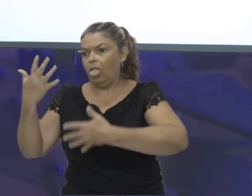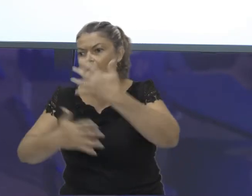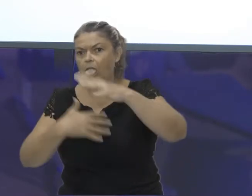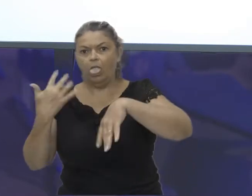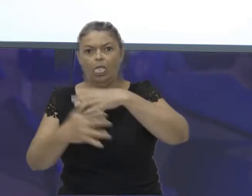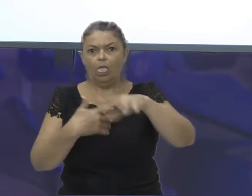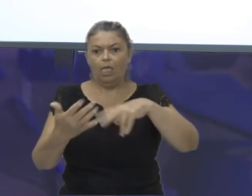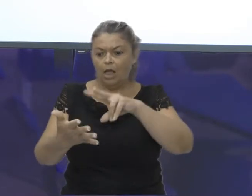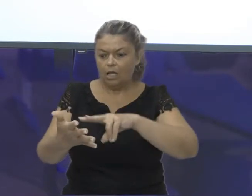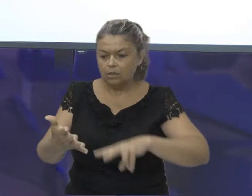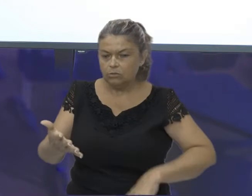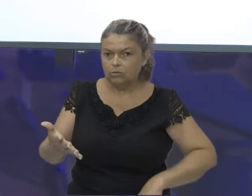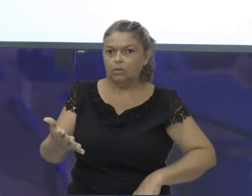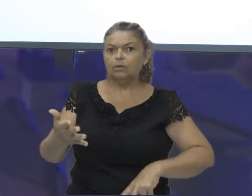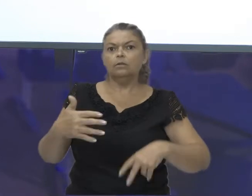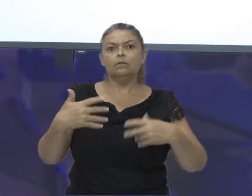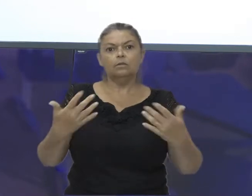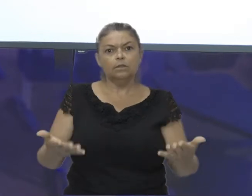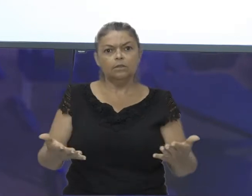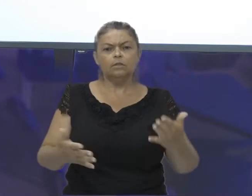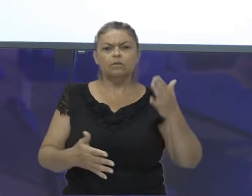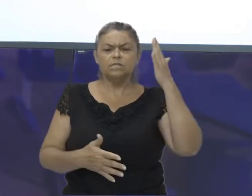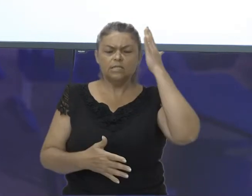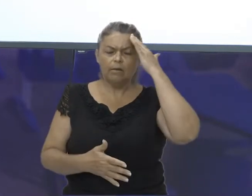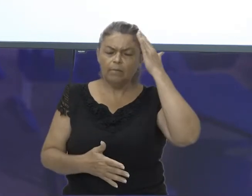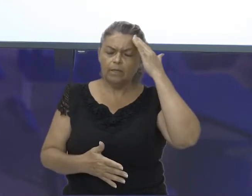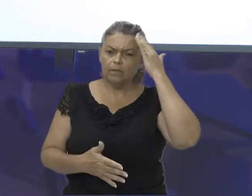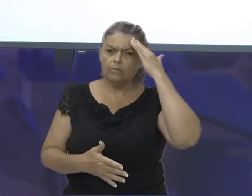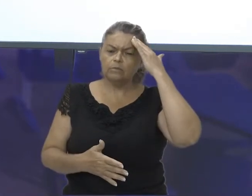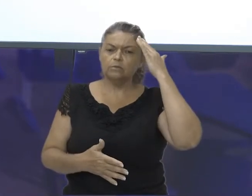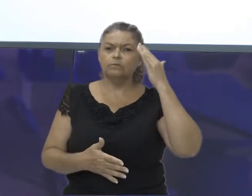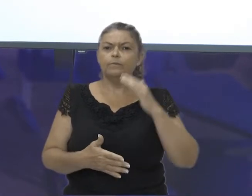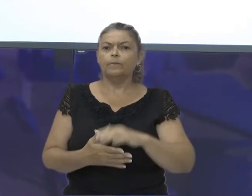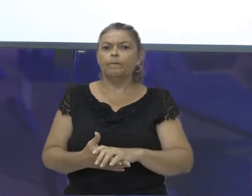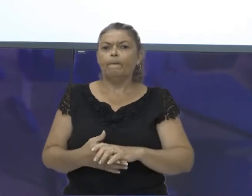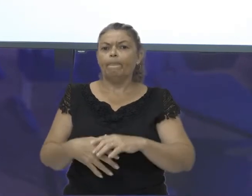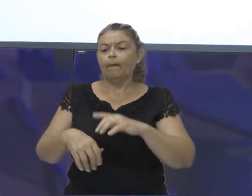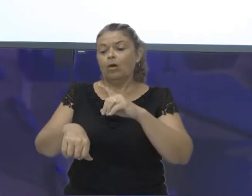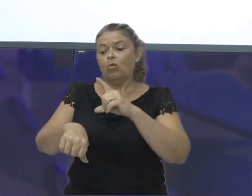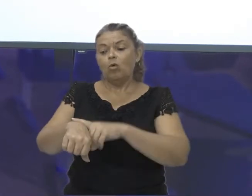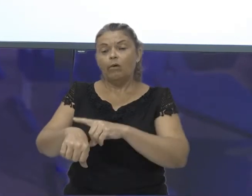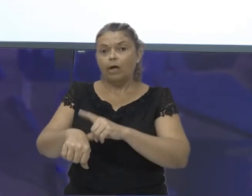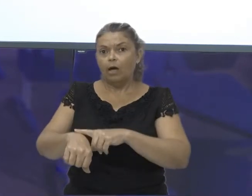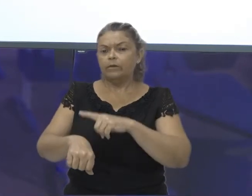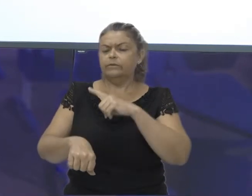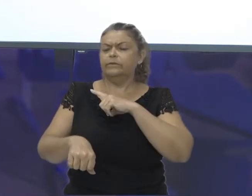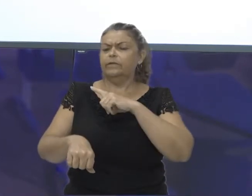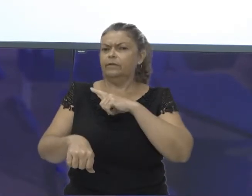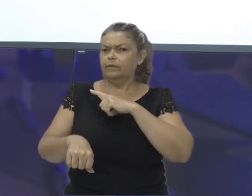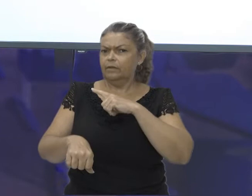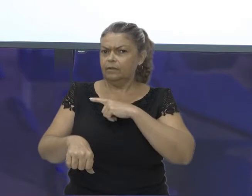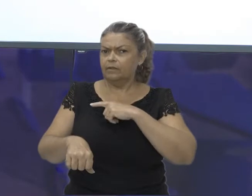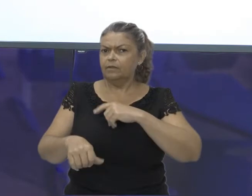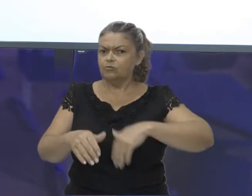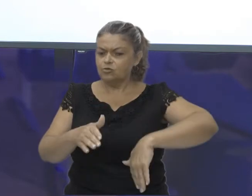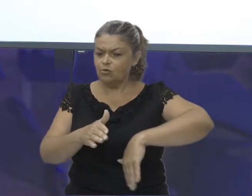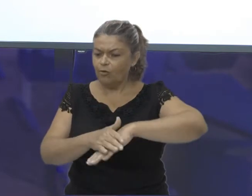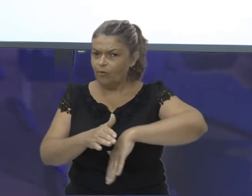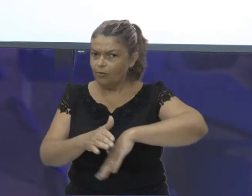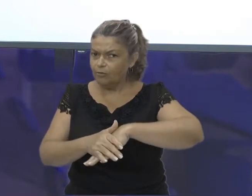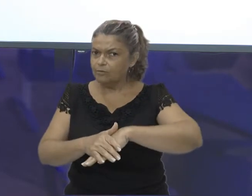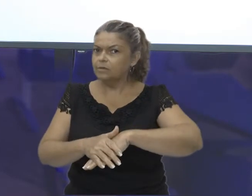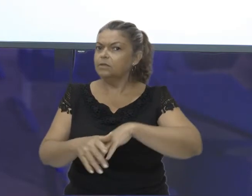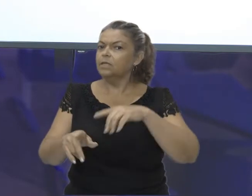muitas vezes marcamos lá na escola o horário da quadra, a visita à biblioteca,